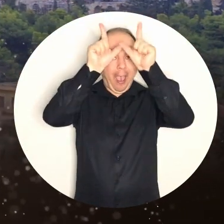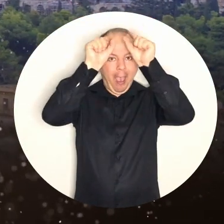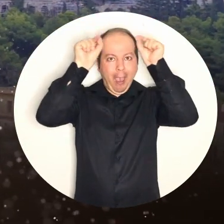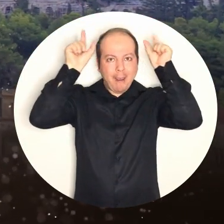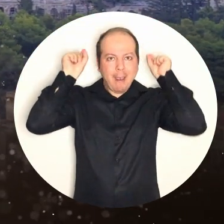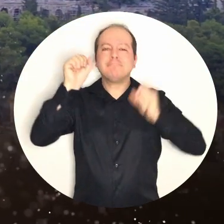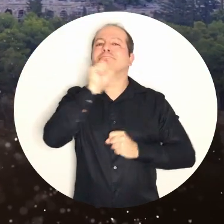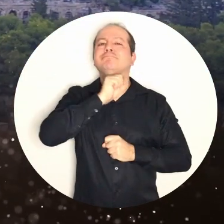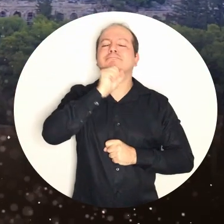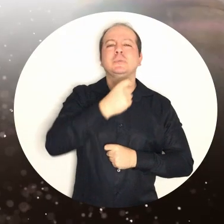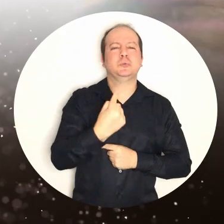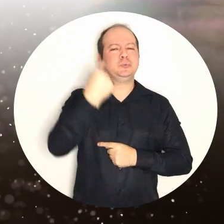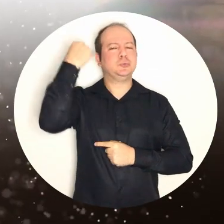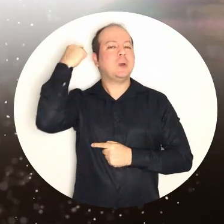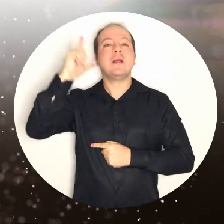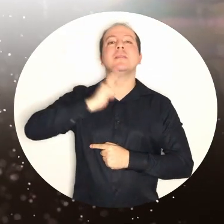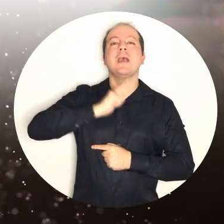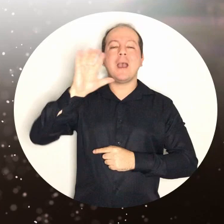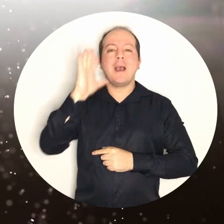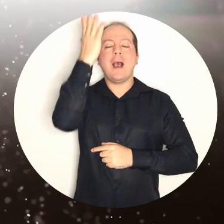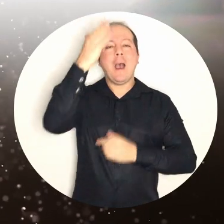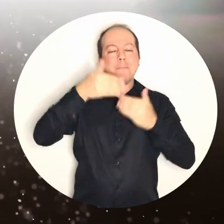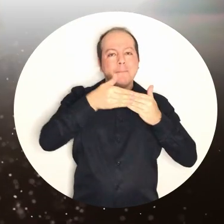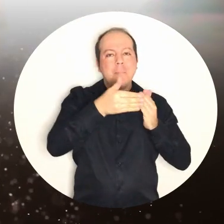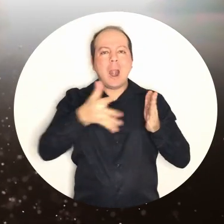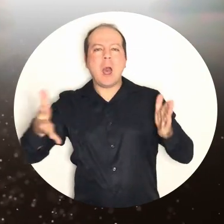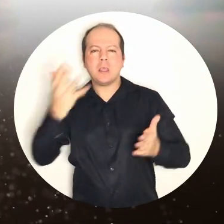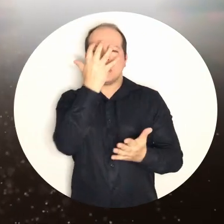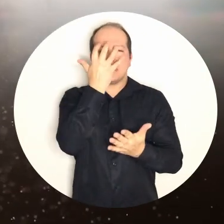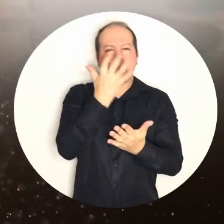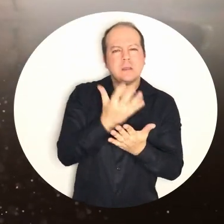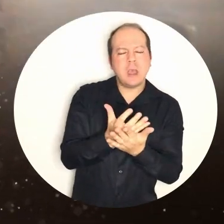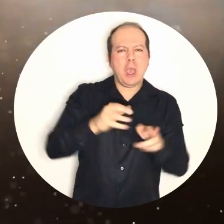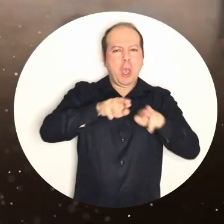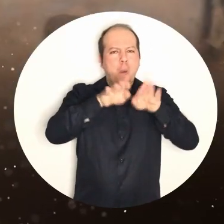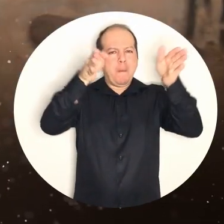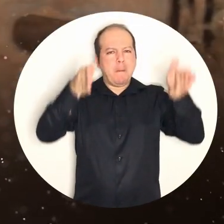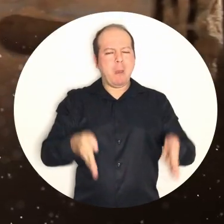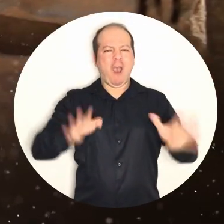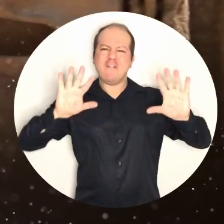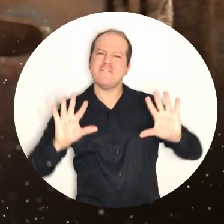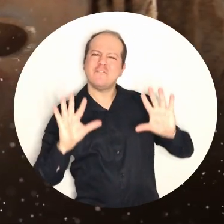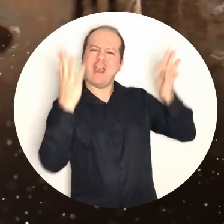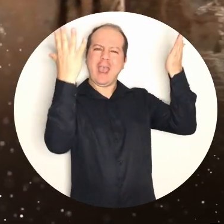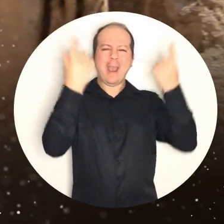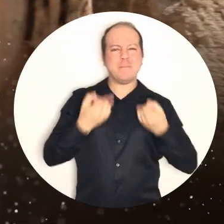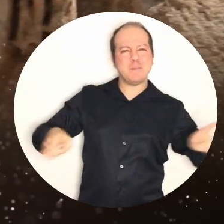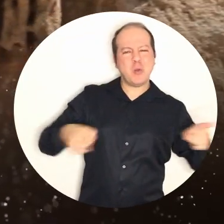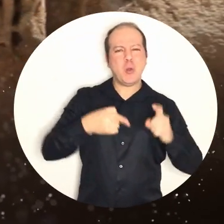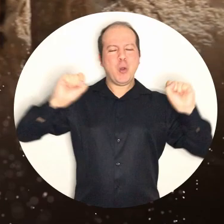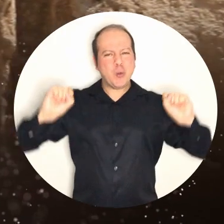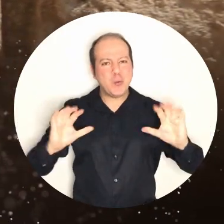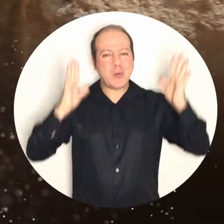na Grécia Antiga? É que foi lá, no berço da tragédia, entre banquetes, festas e